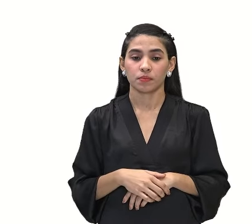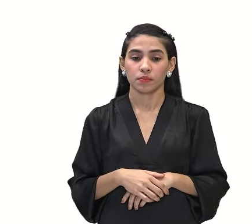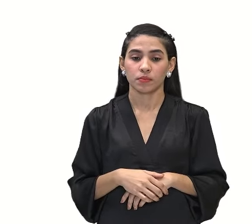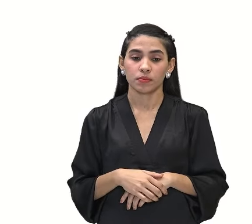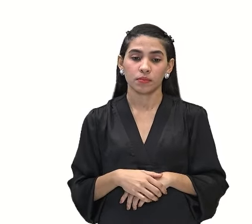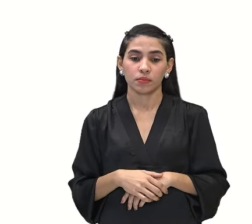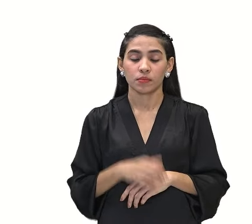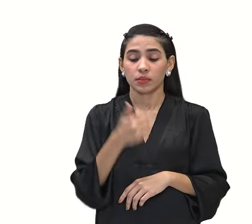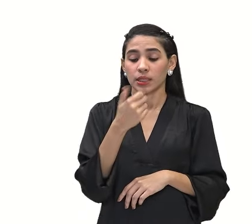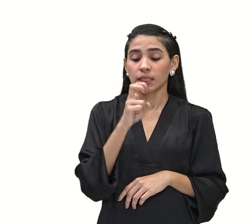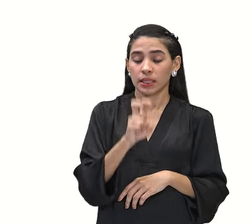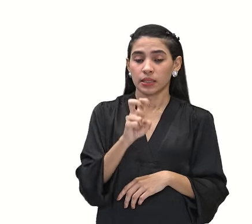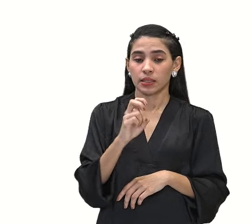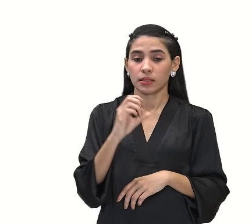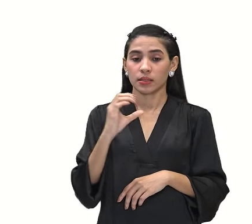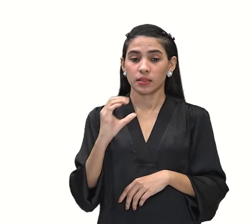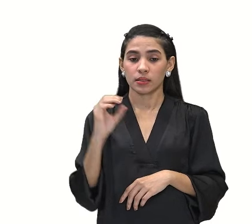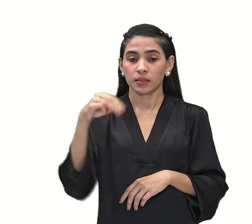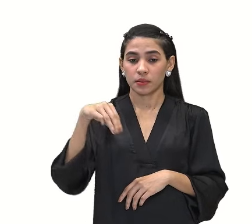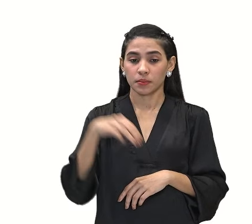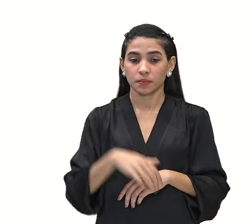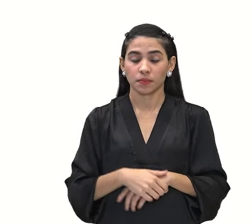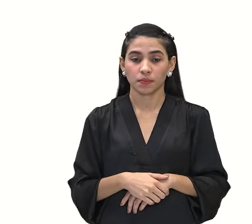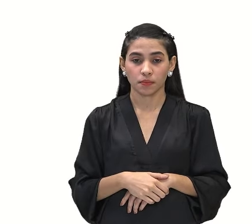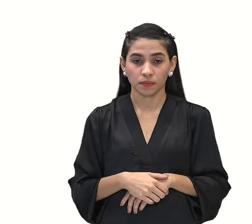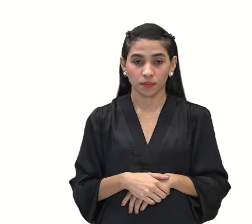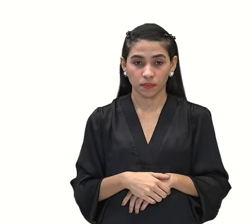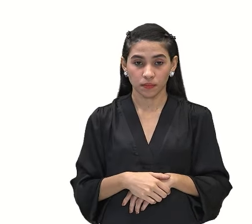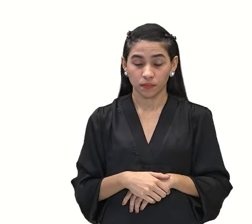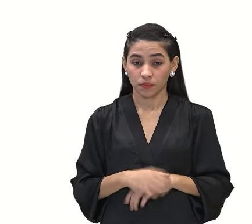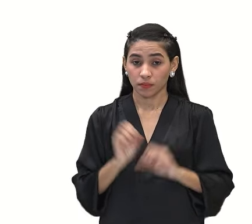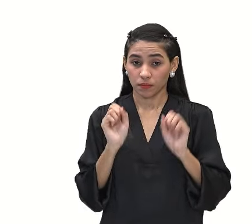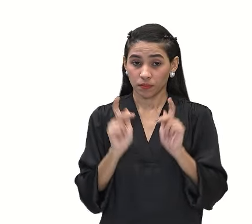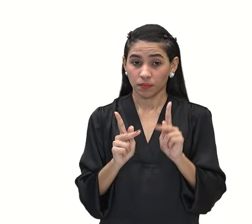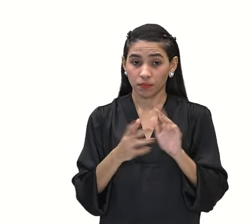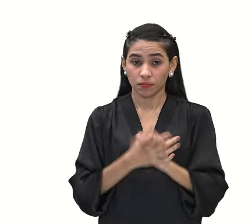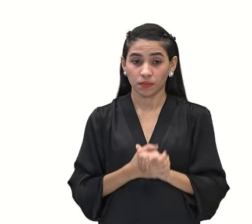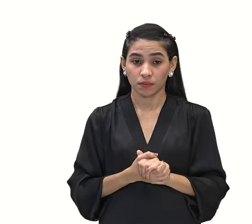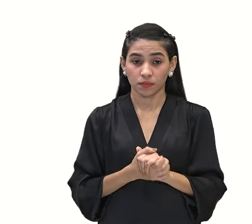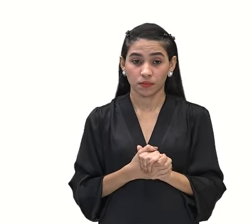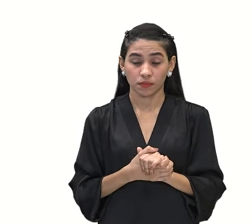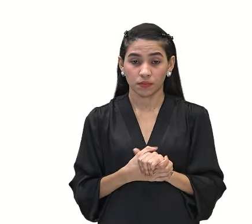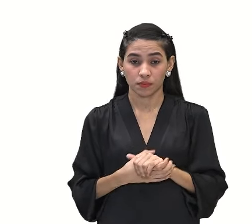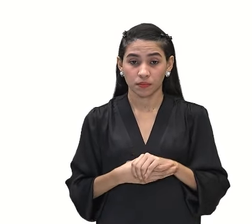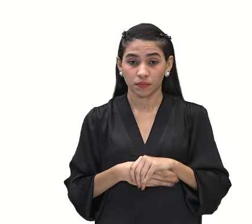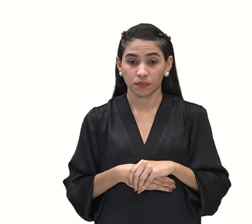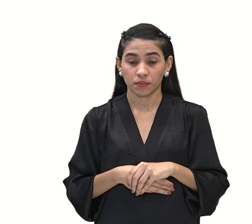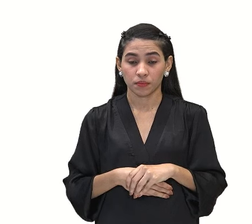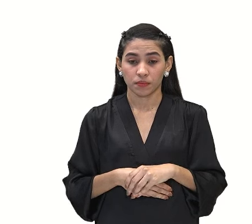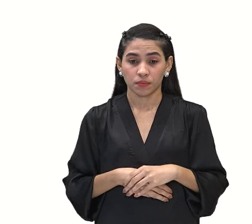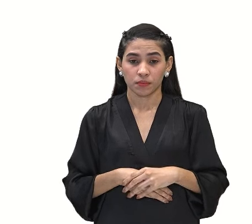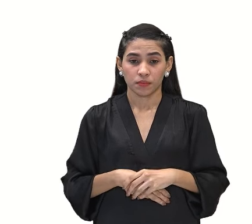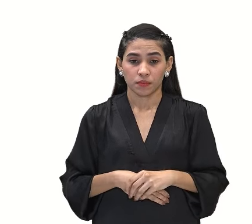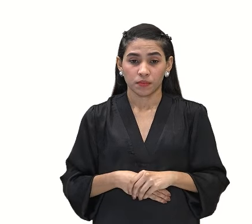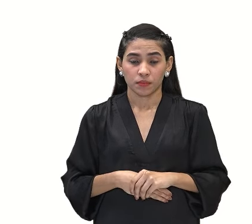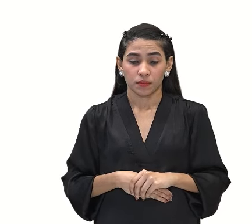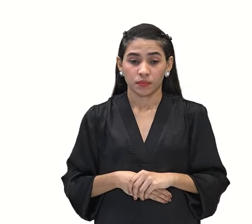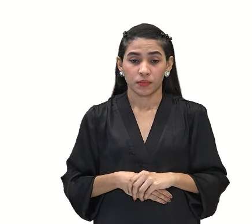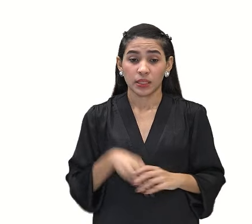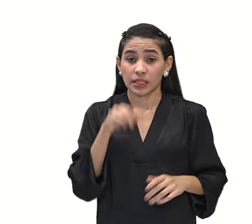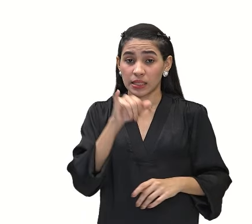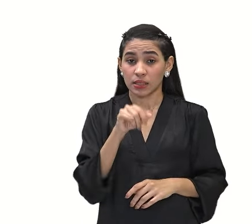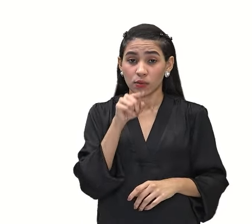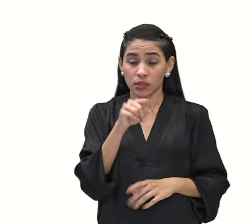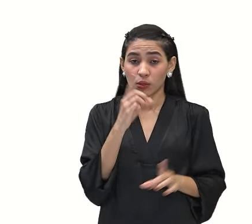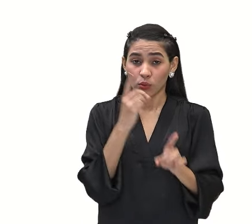raio é de 15 cm beleza muito bem se esse raio é de 15